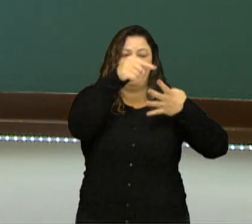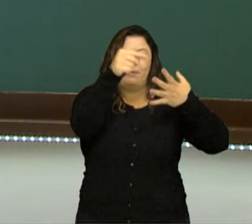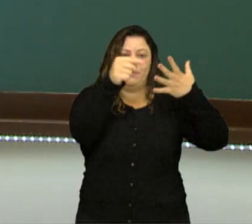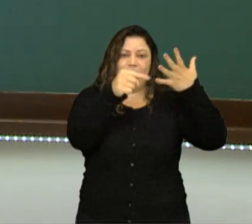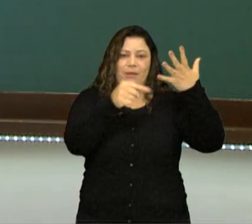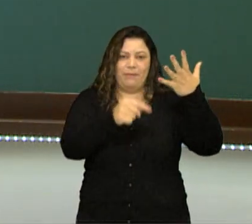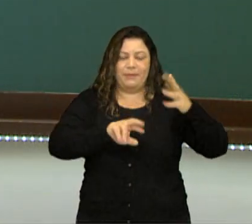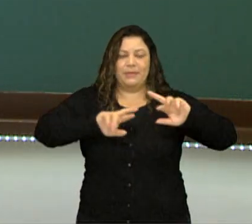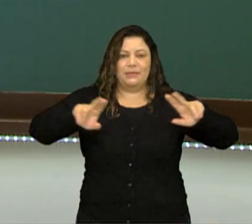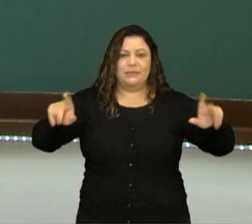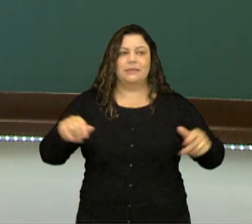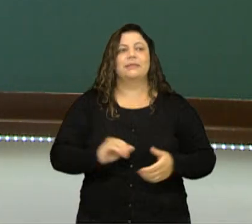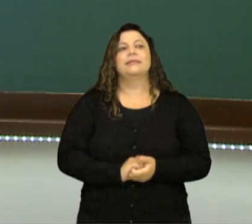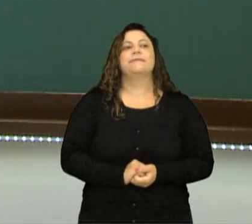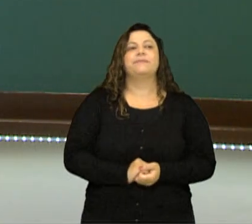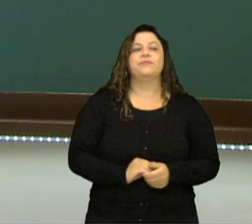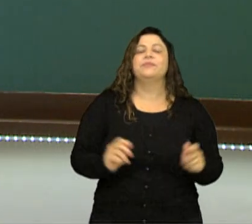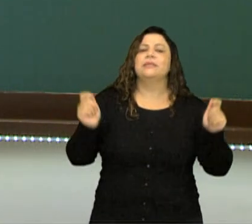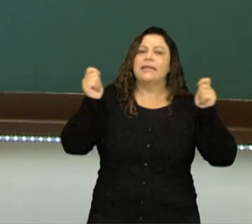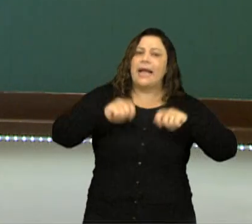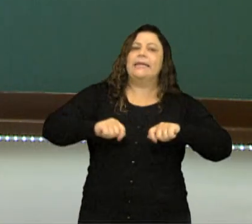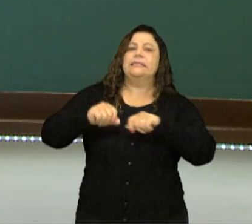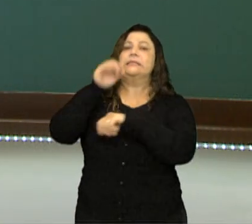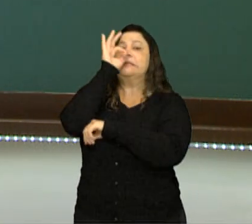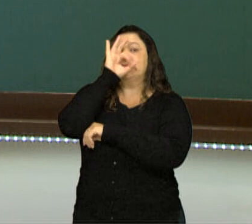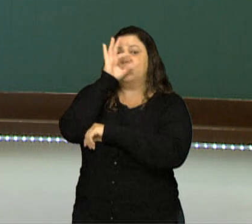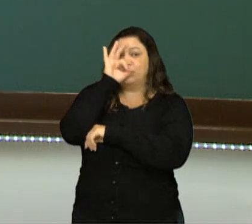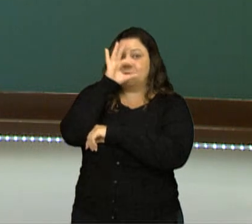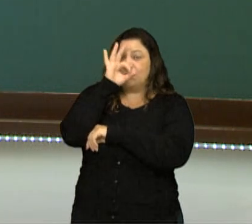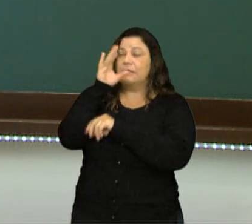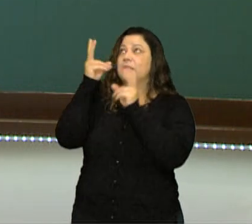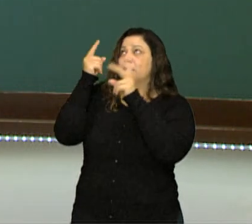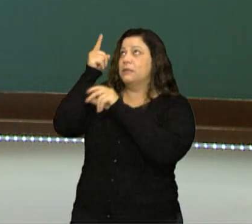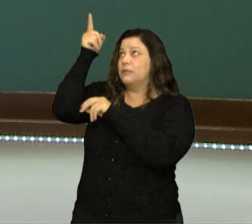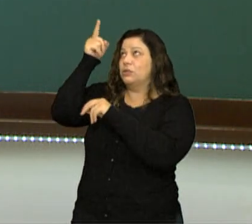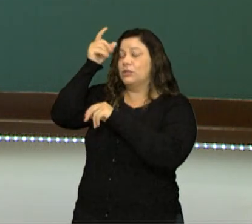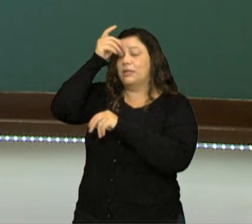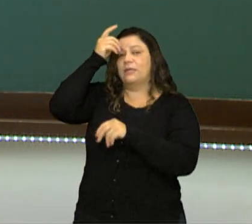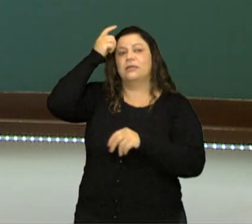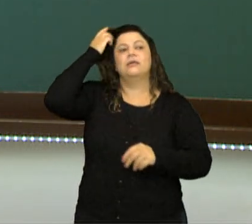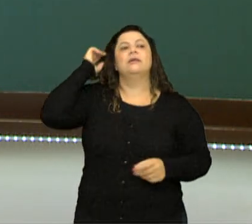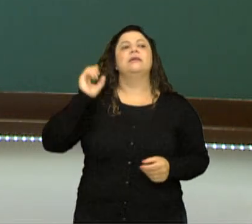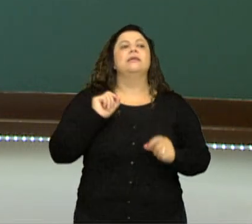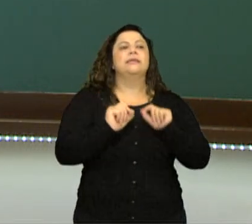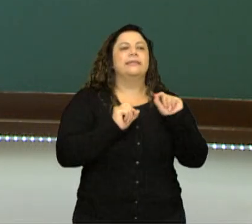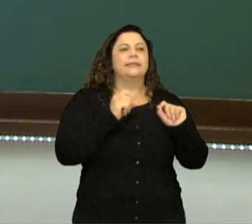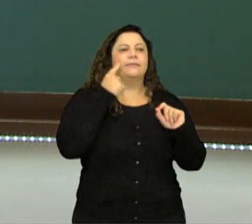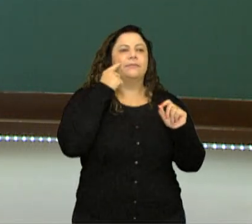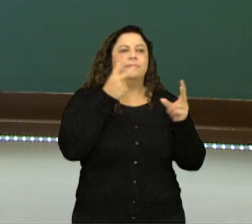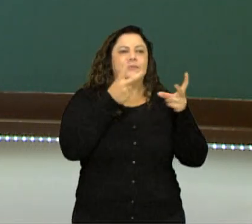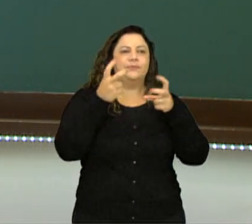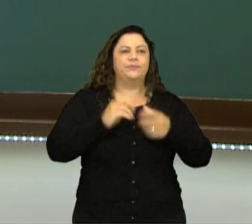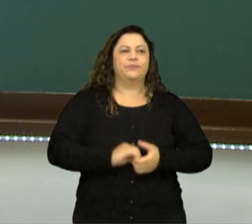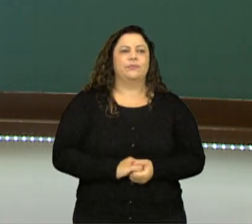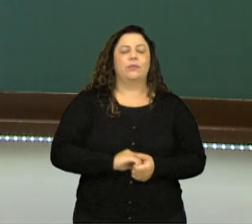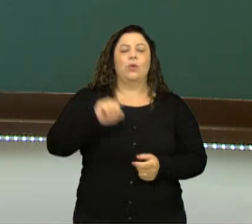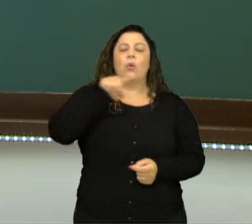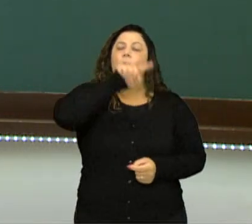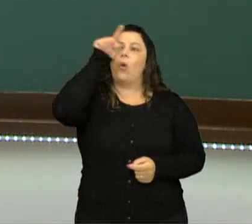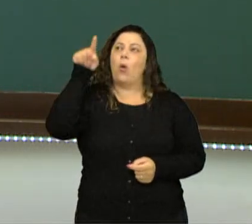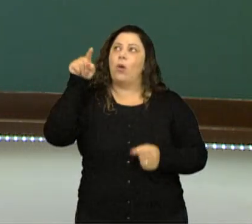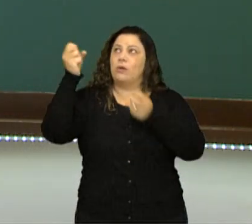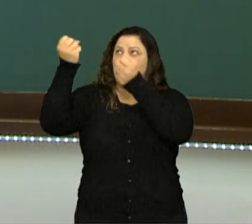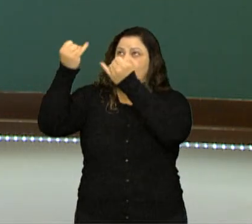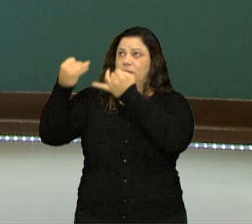As sindéticas, as que têm conjunção, elas podem ser classificadas devido à sua conjunção. Por exemplo,